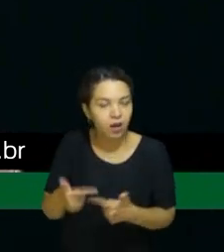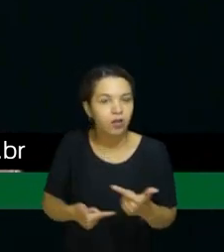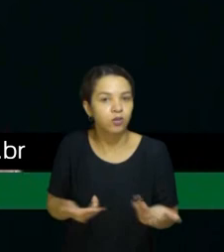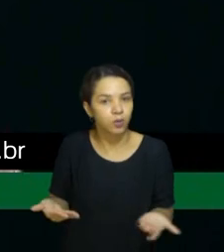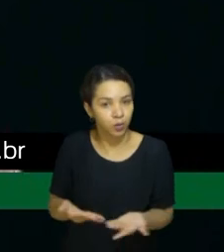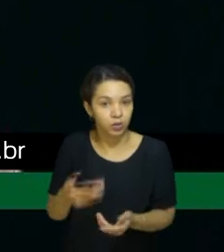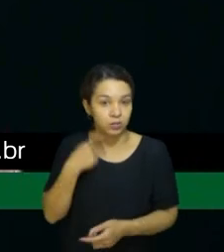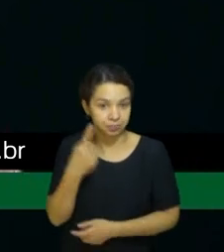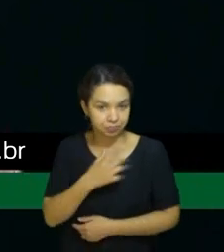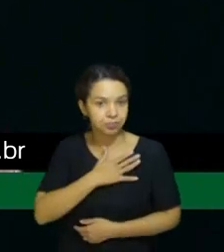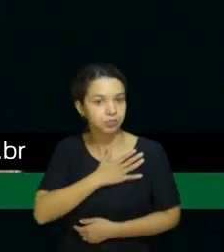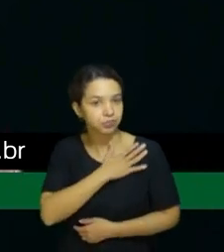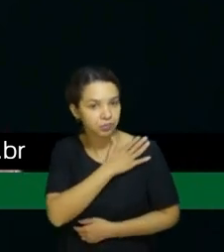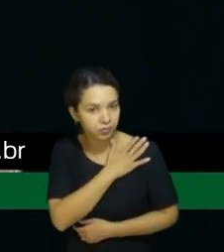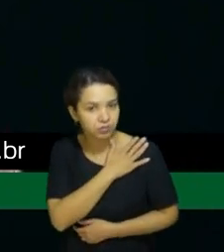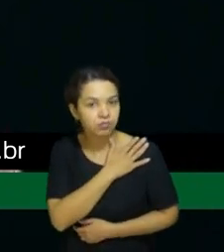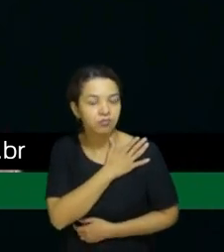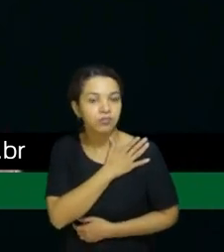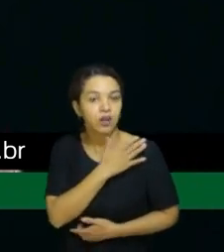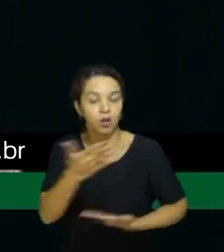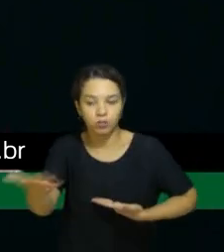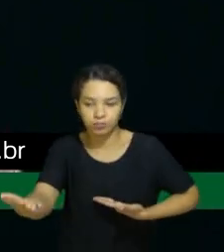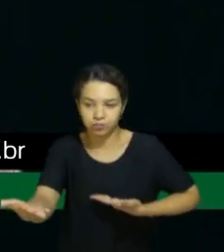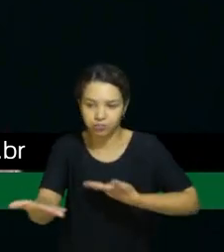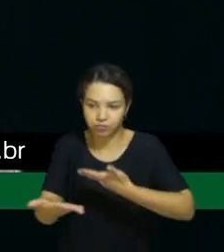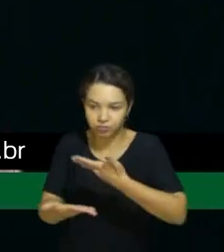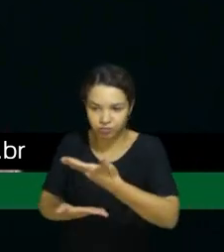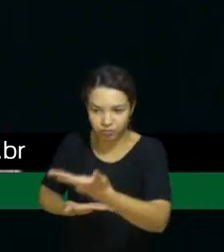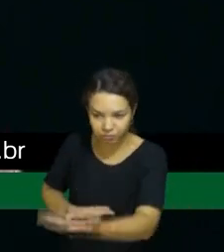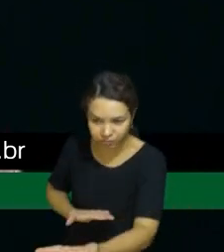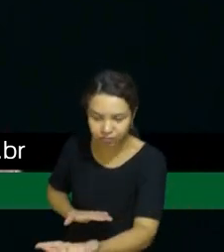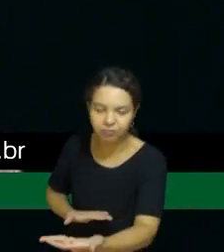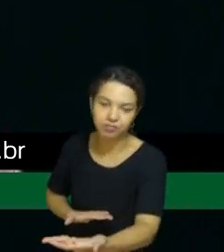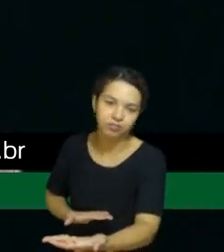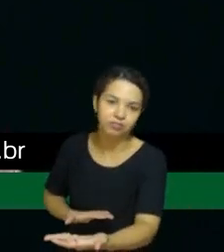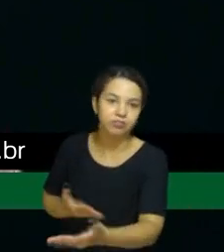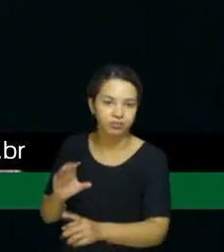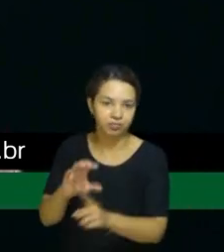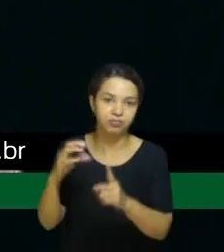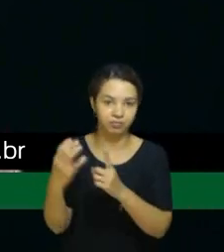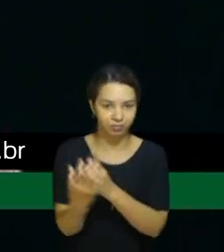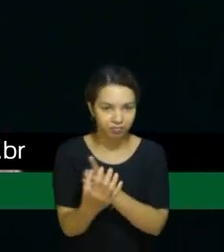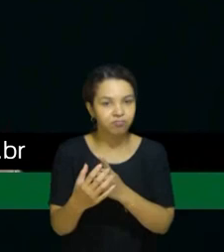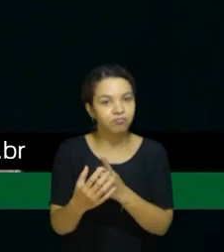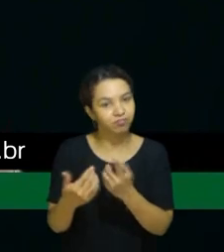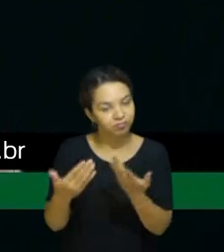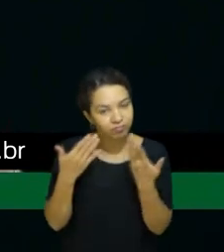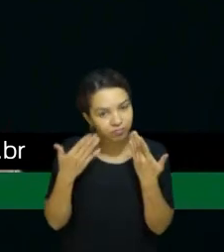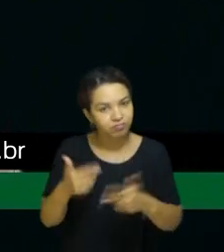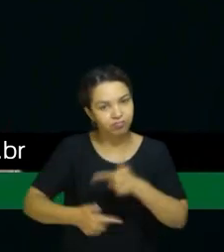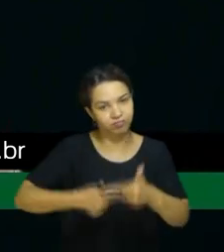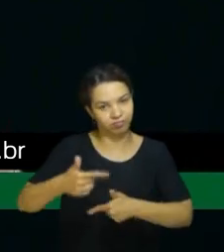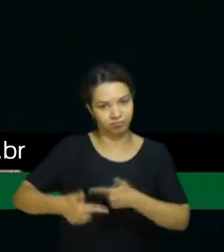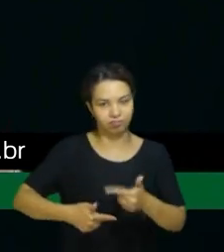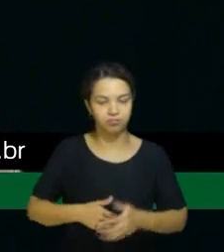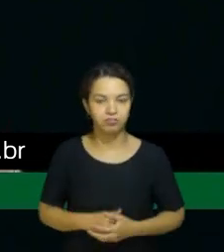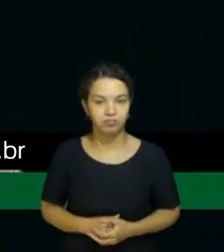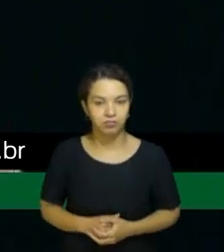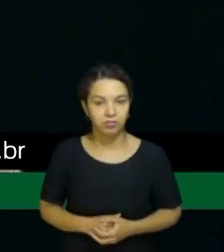Napoleão Bernardes para devolver isso paraa nossa comunidade com muito trabalho e ao longo desse